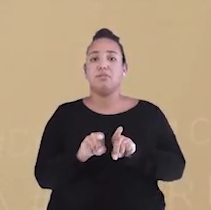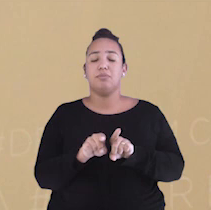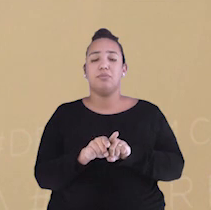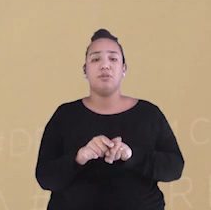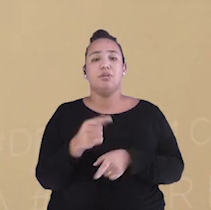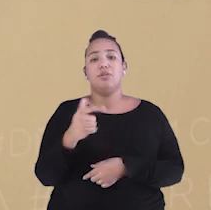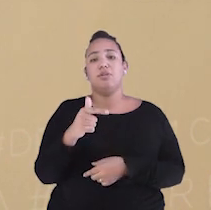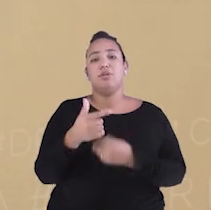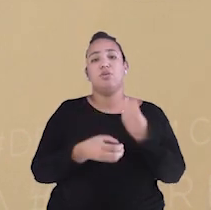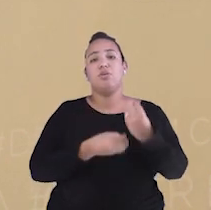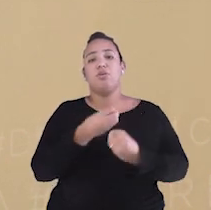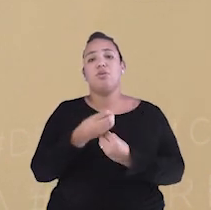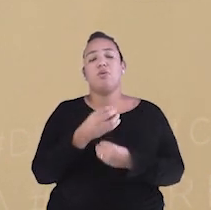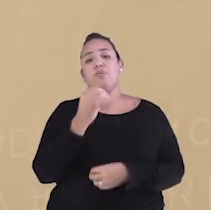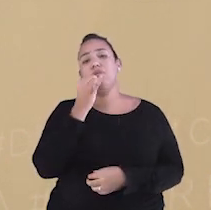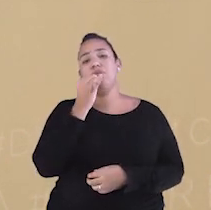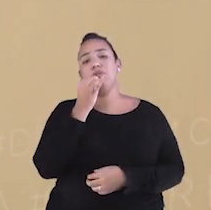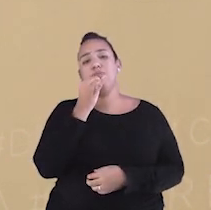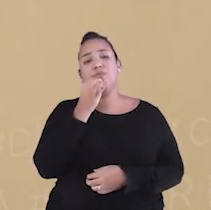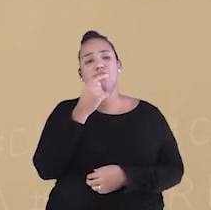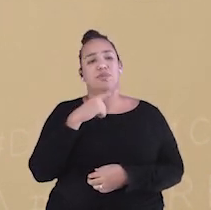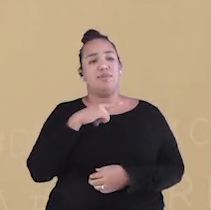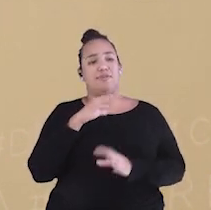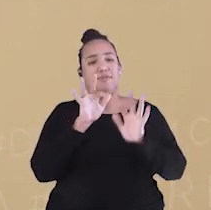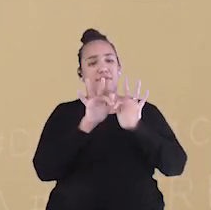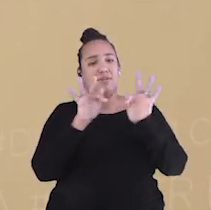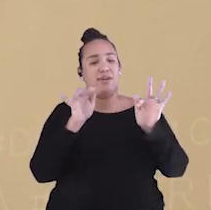que desrespeitem a sua história.